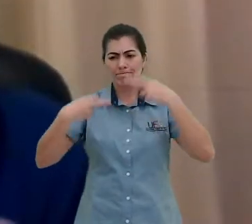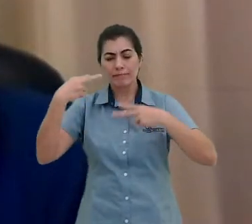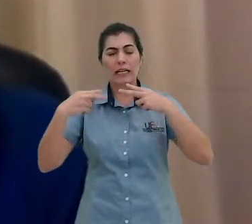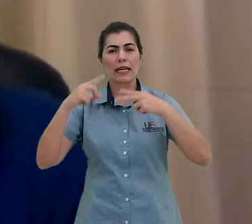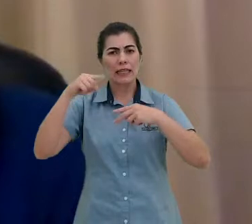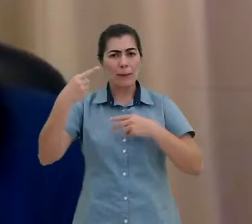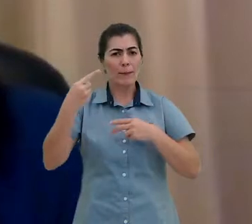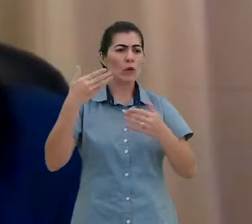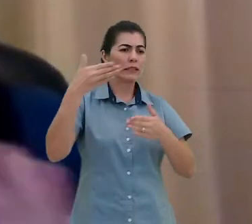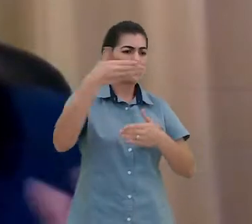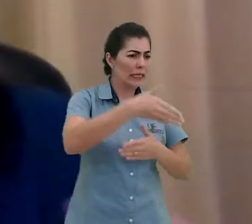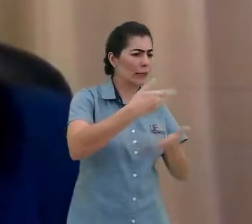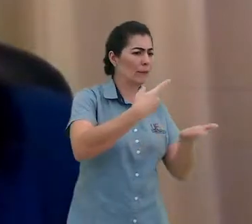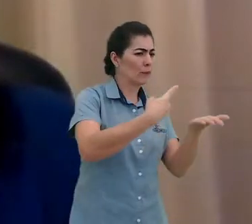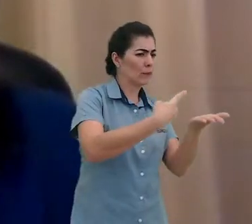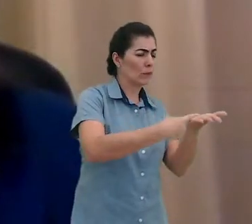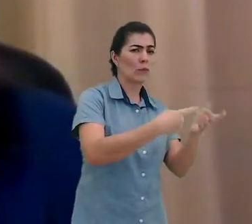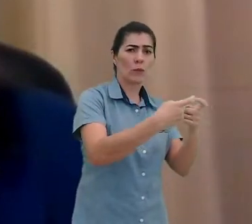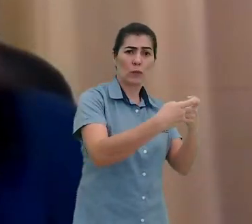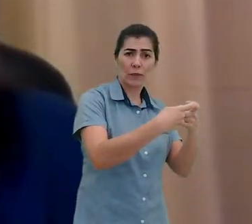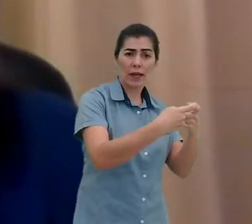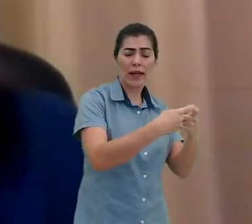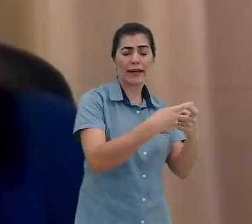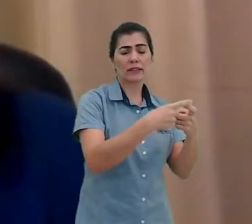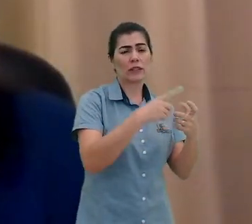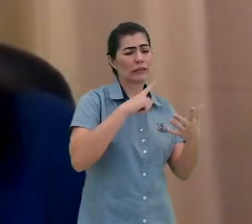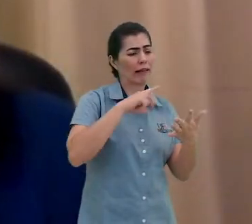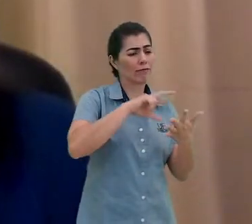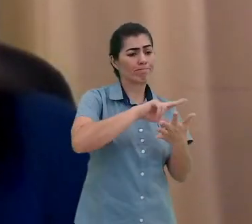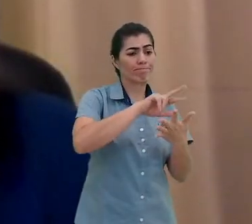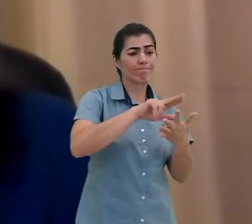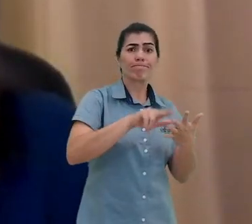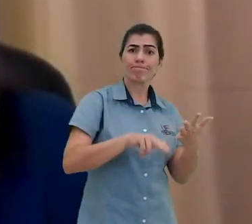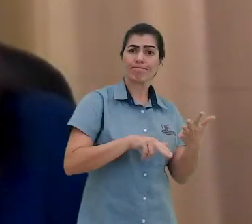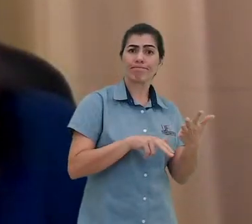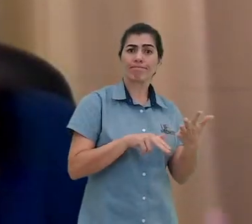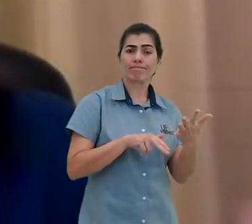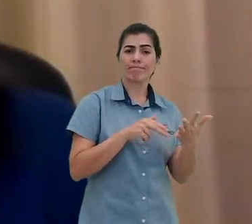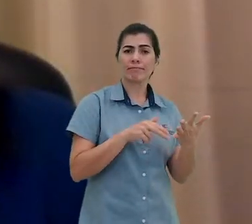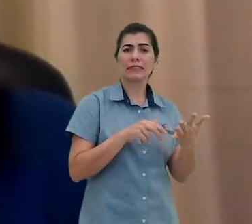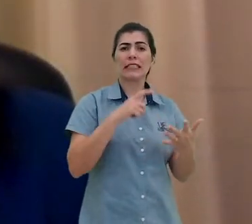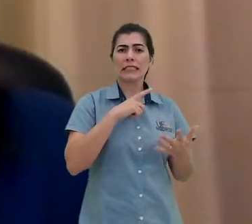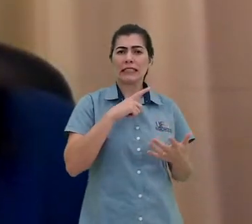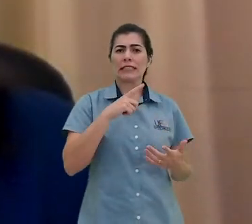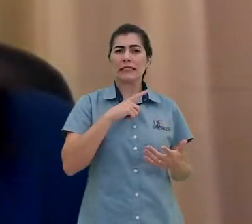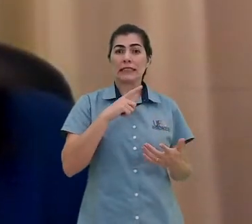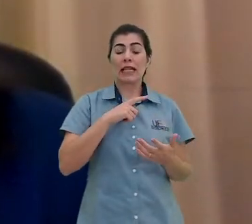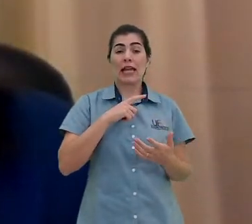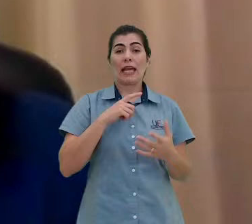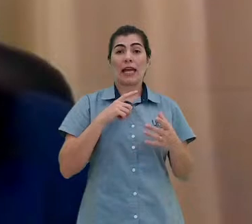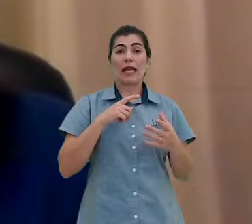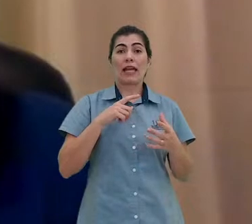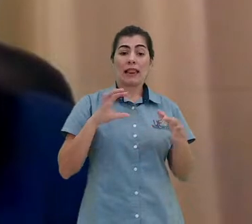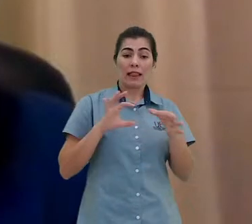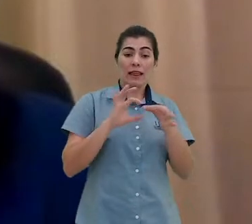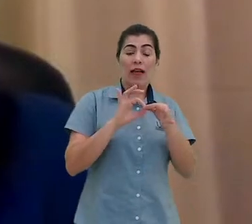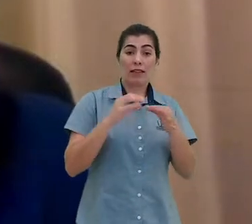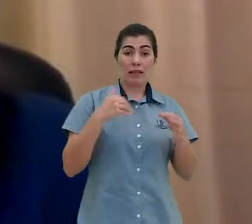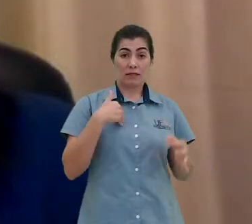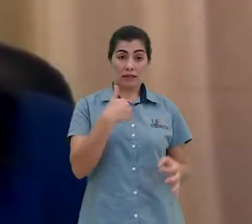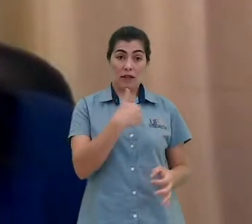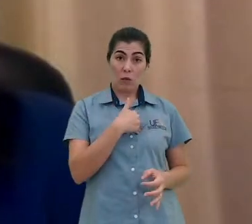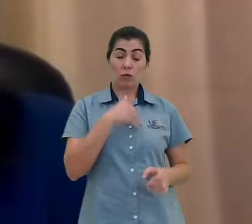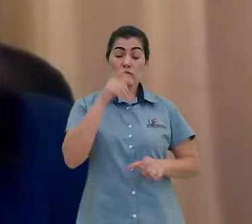médico. Isso tudo é muito controverso, né? Porque a gente tem uma questão de saúde envolvida